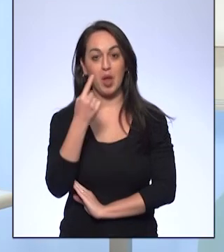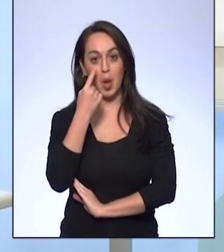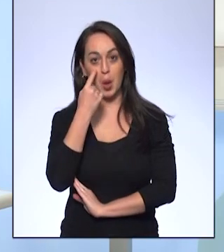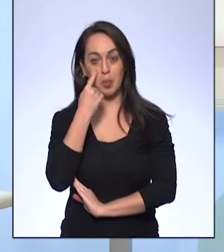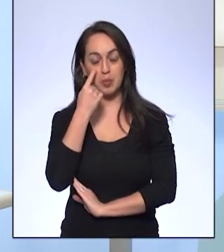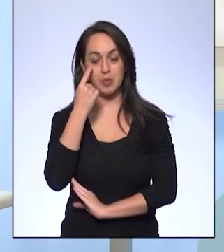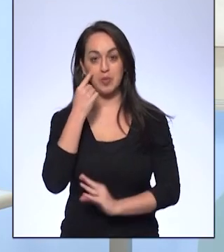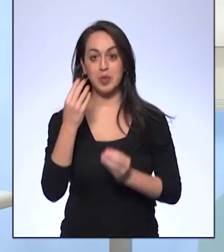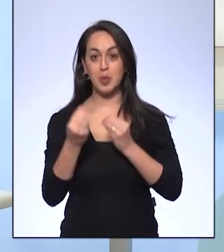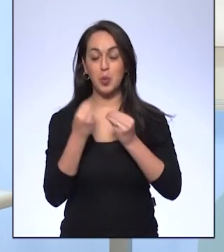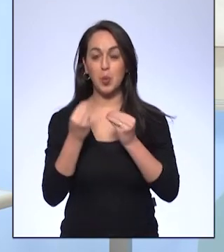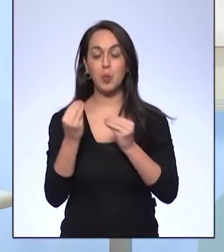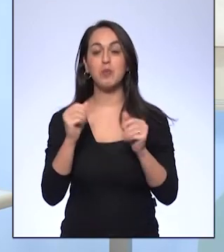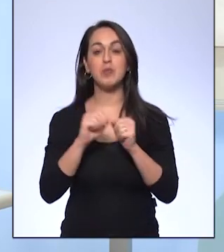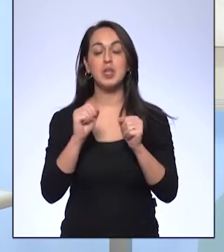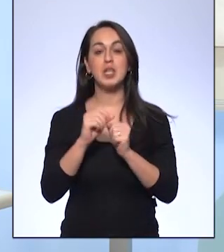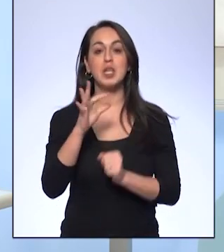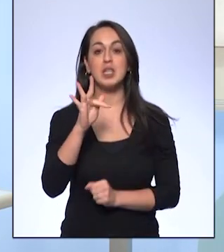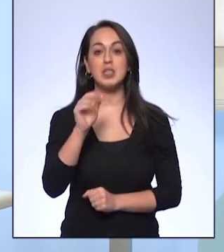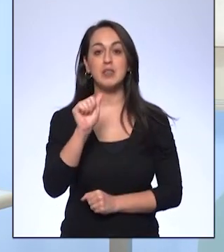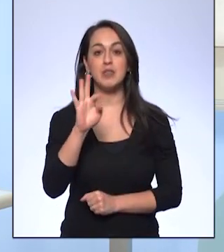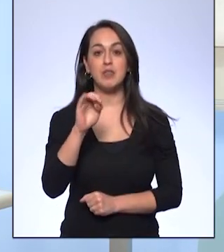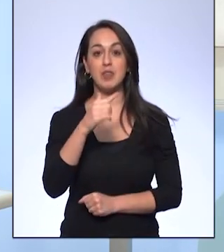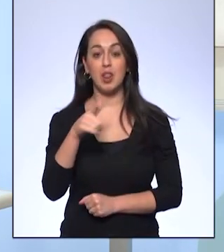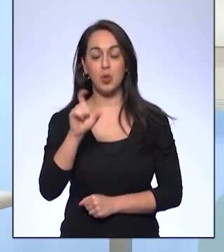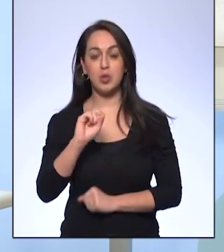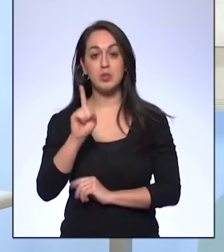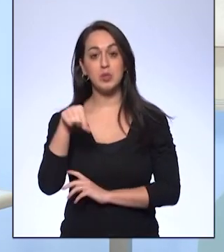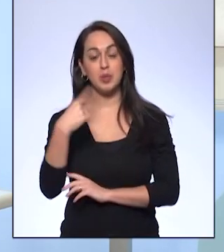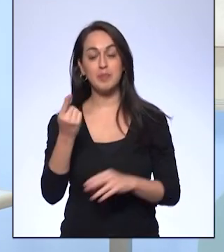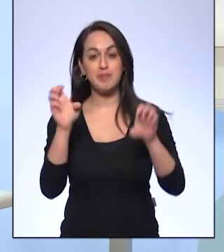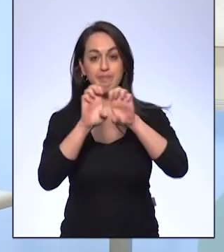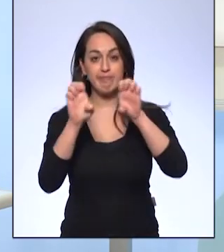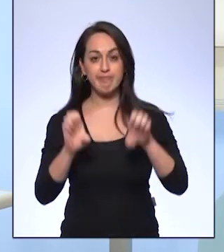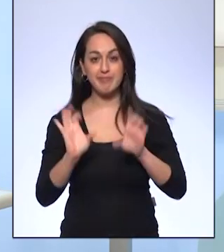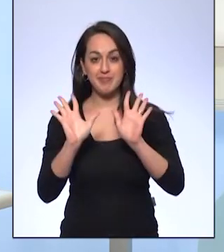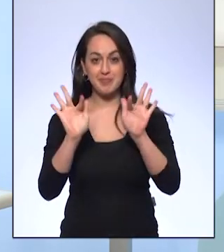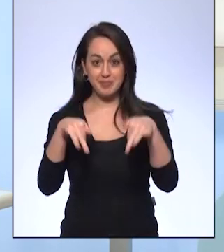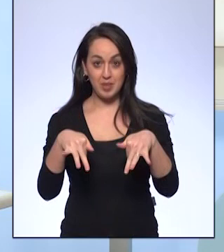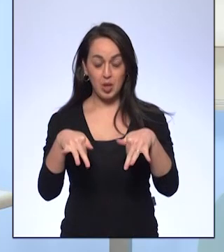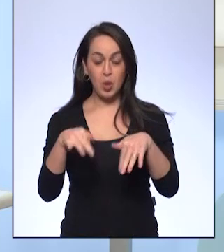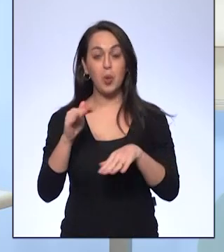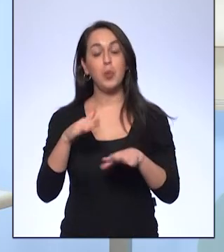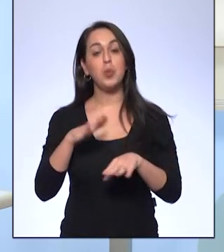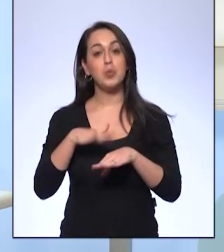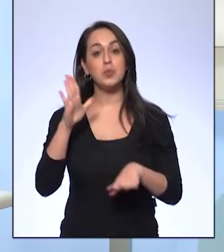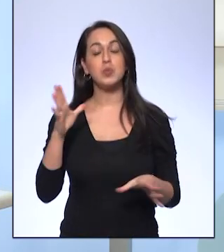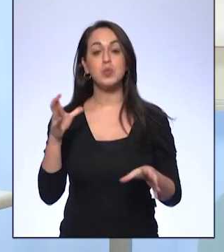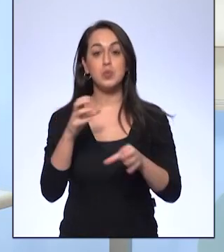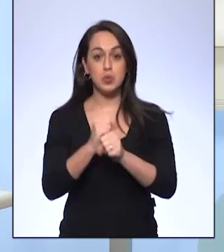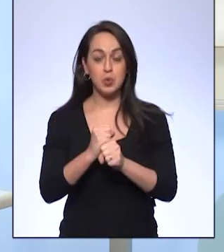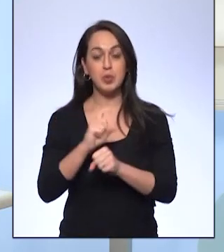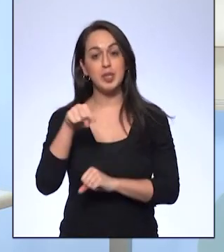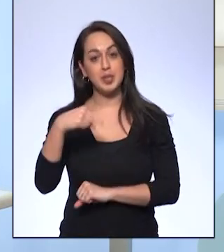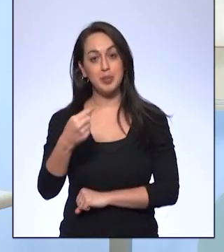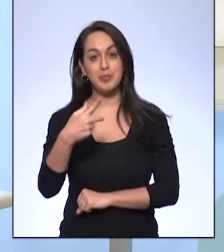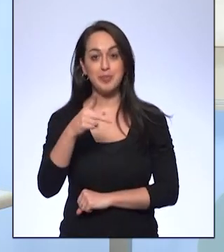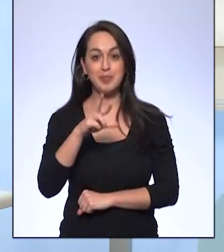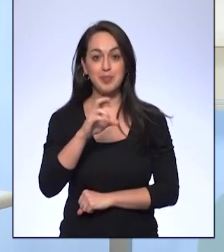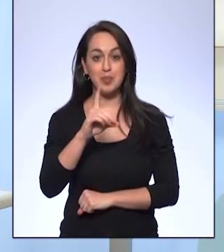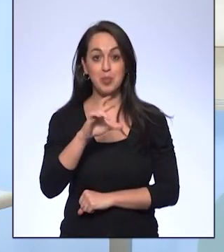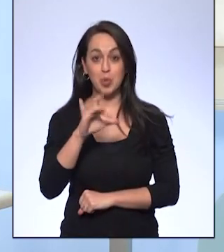a forma fatorada e depois a equação final com as somas e o produto. Na